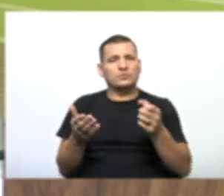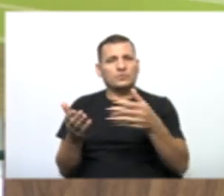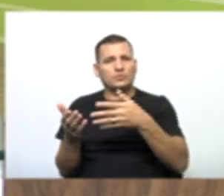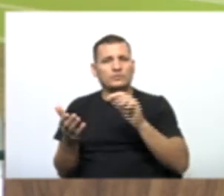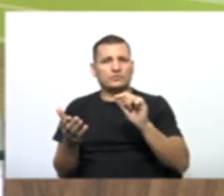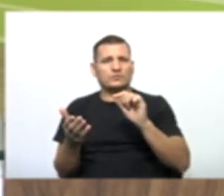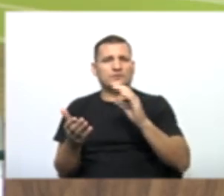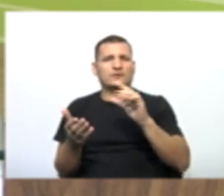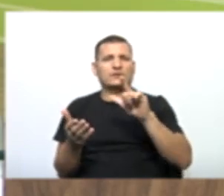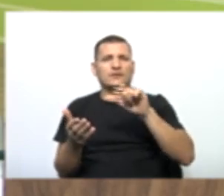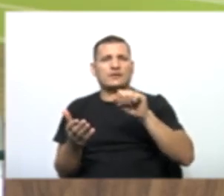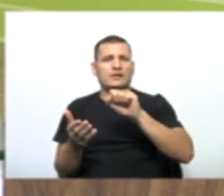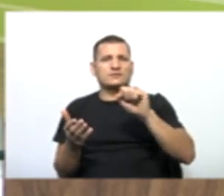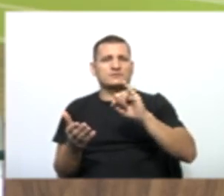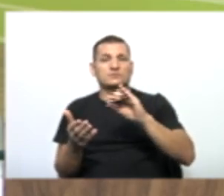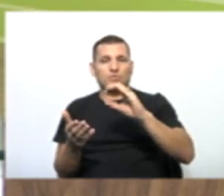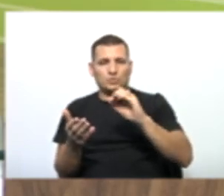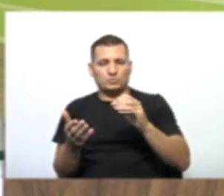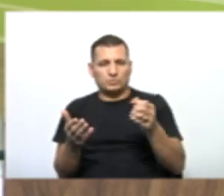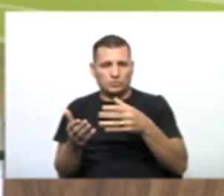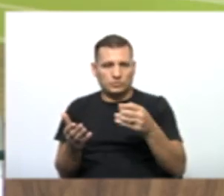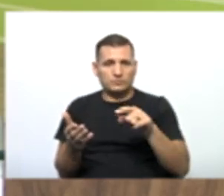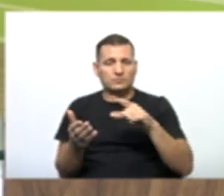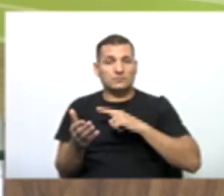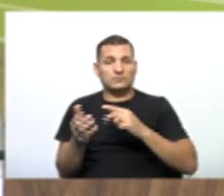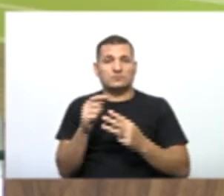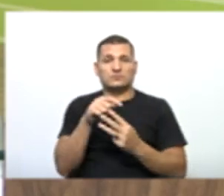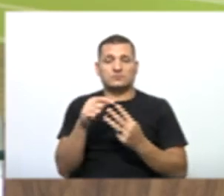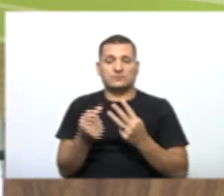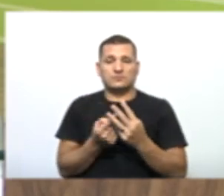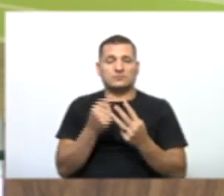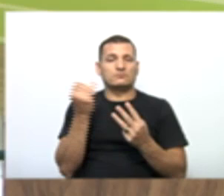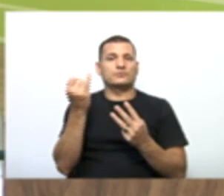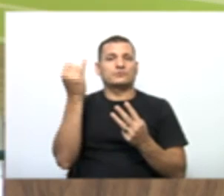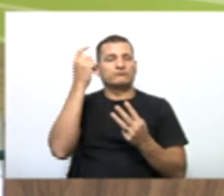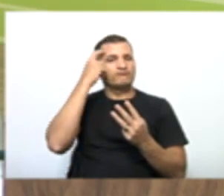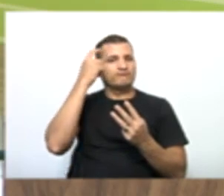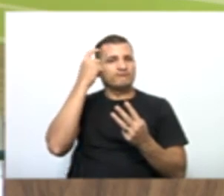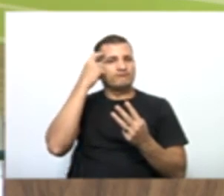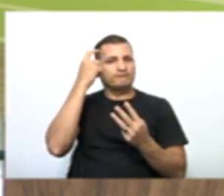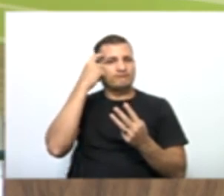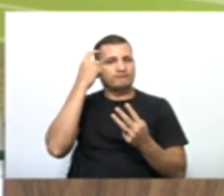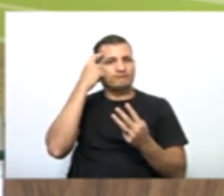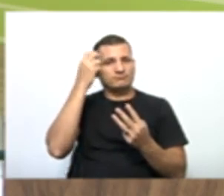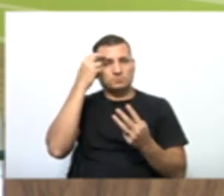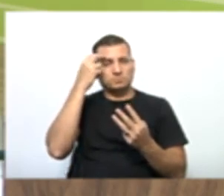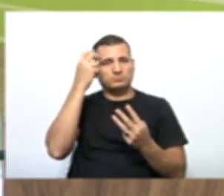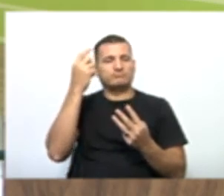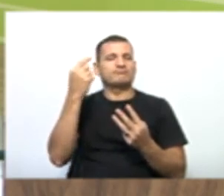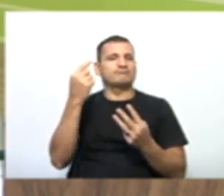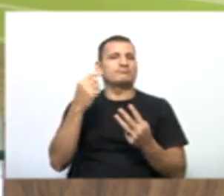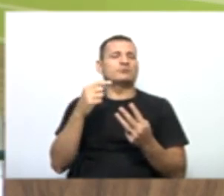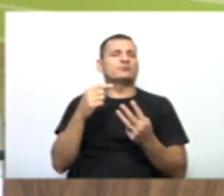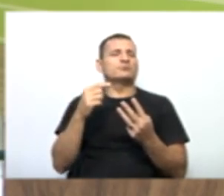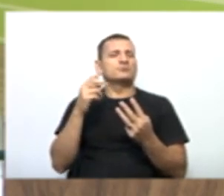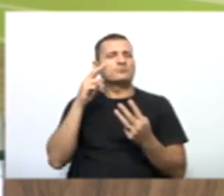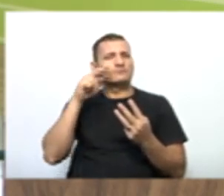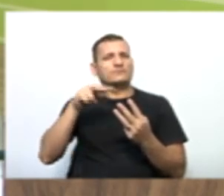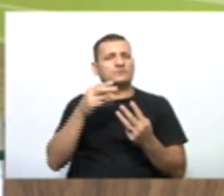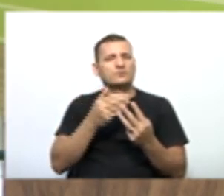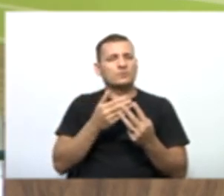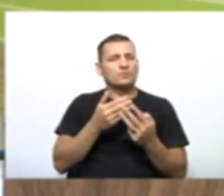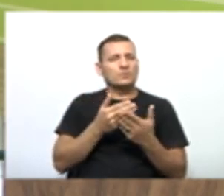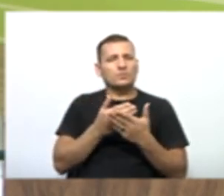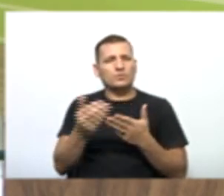clássico, a gente tem aí 3 pensadores muito importantes, e a gente vai começar a ver agora como que se deu de fato